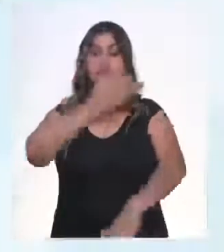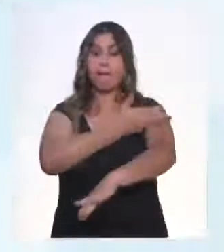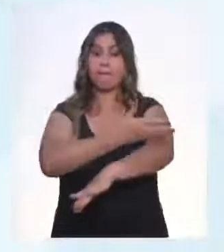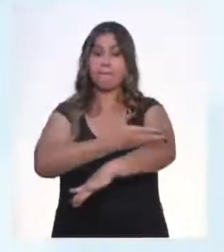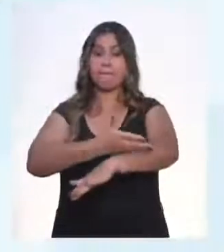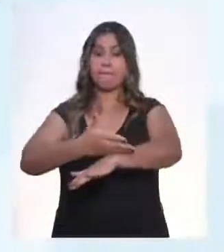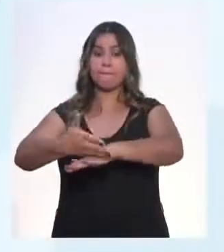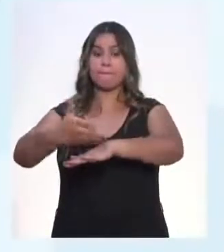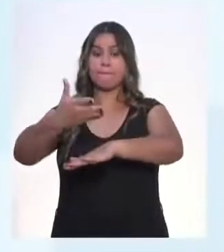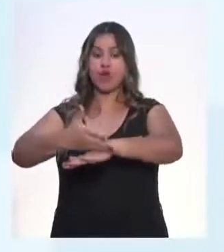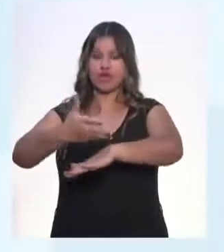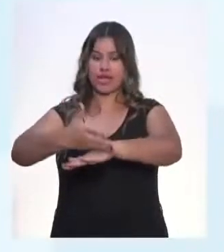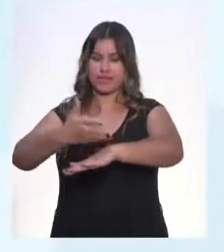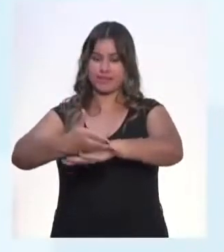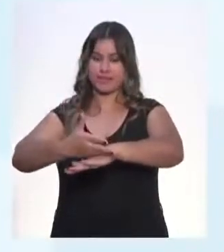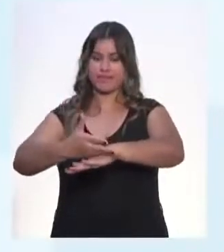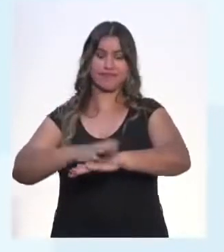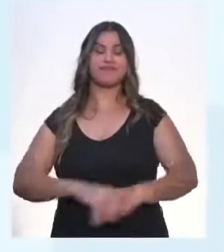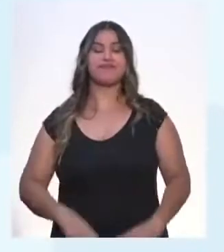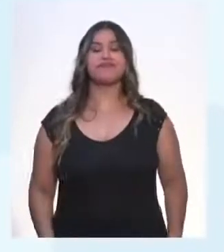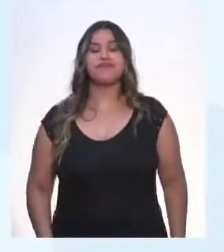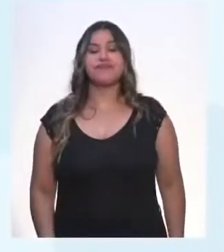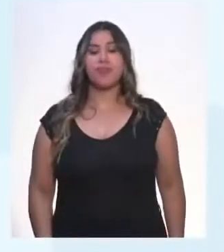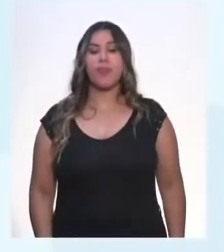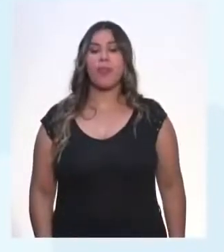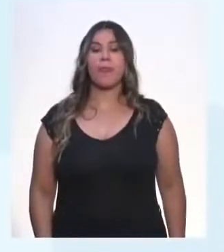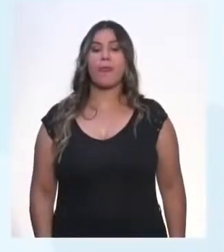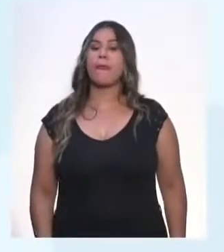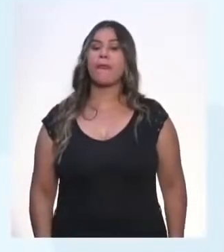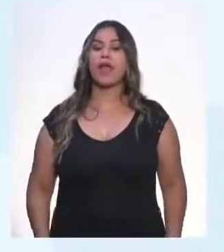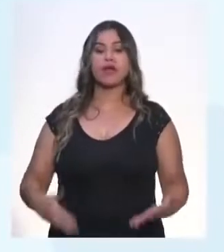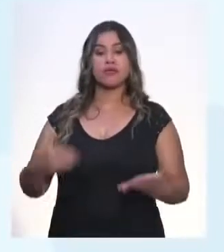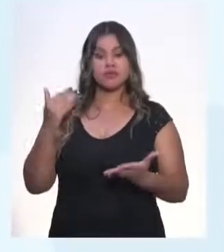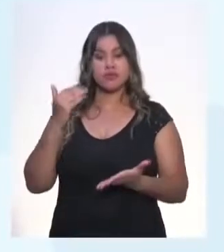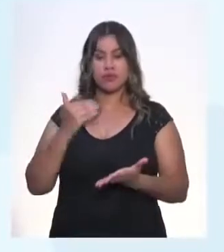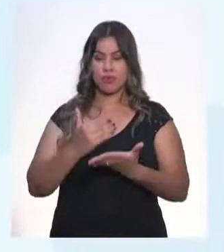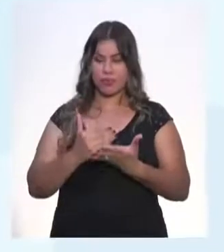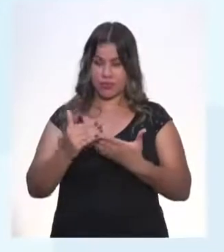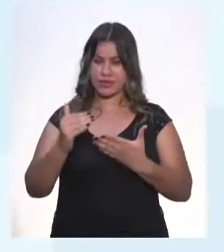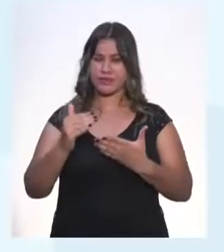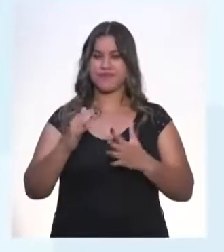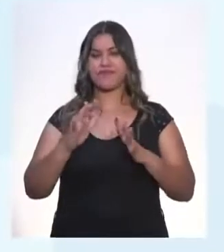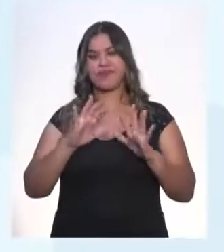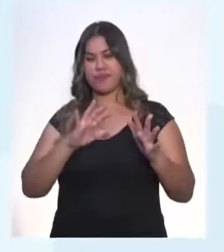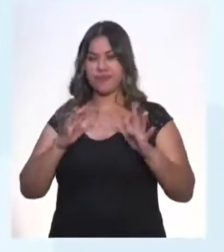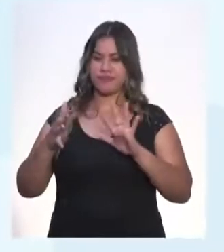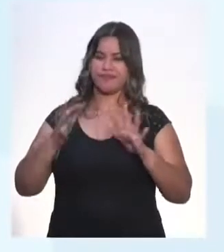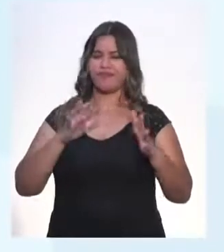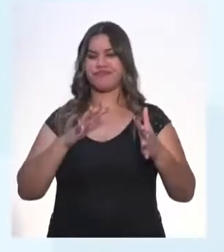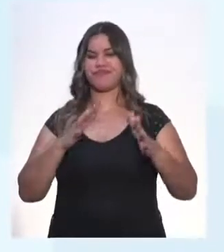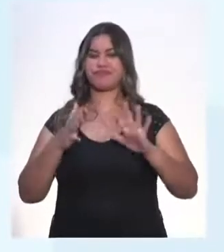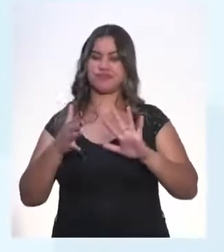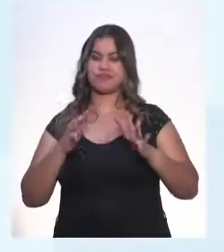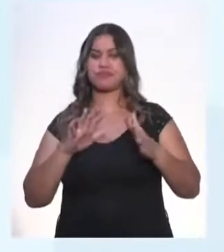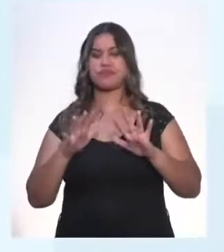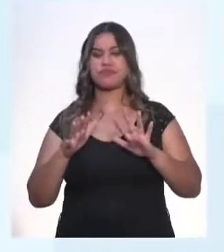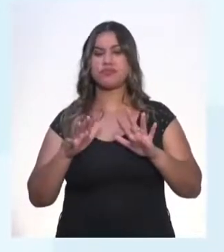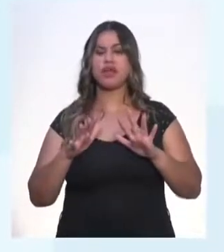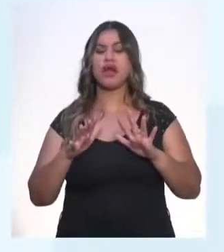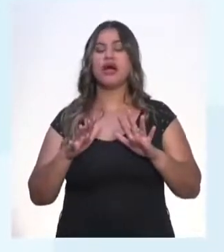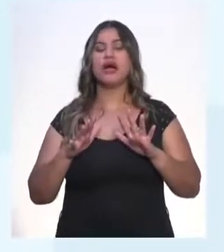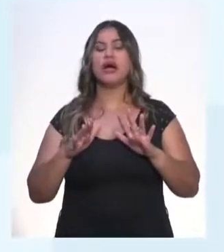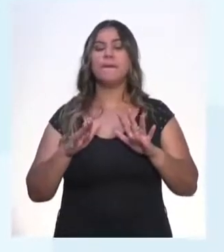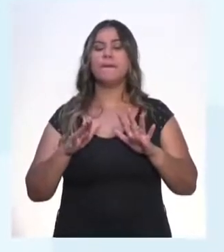moderna. Então, ela se inicia, se a gente for procurar assim um marco temporal,